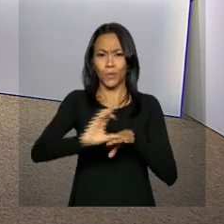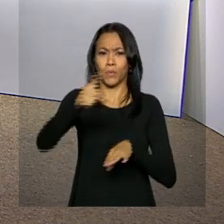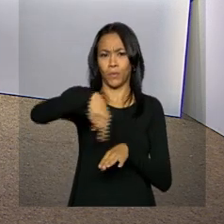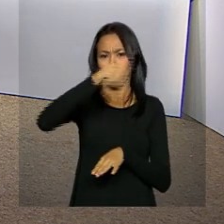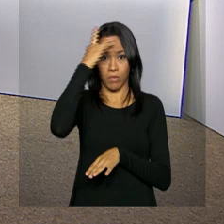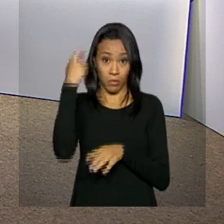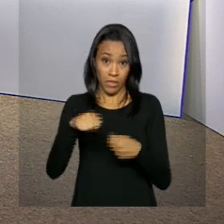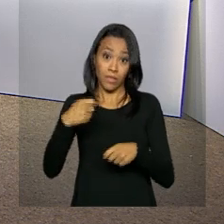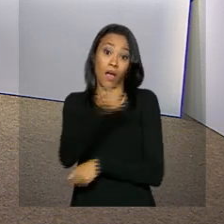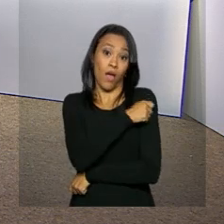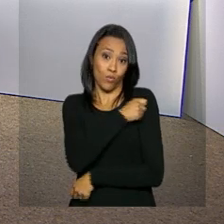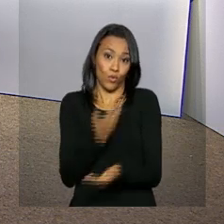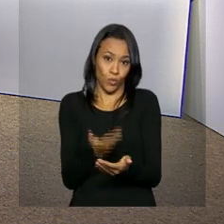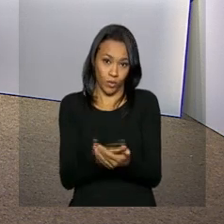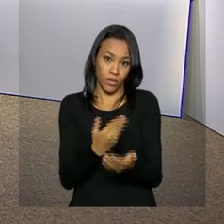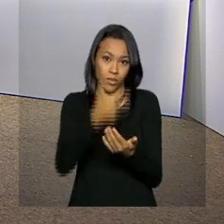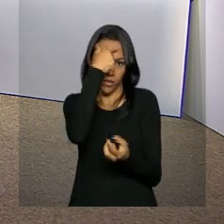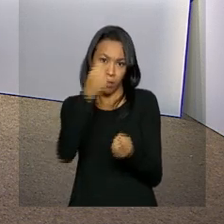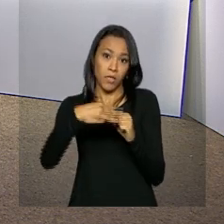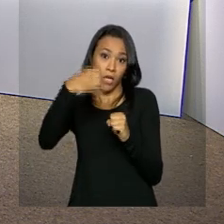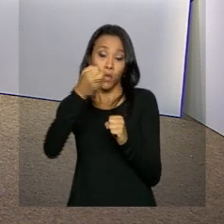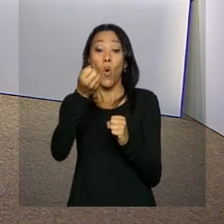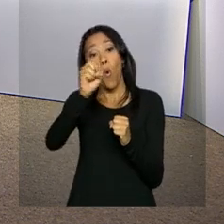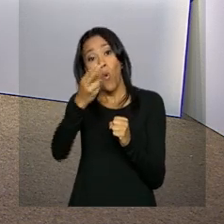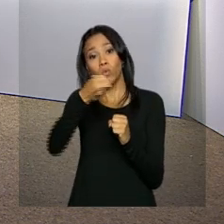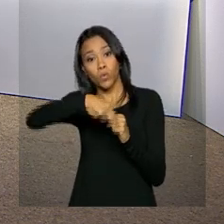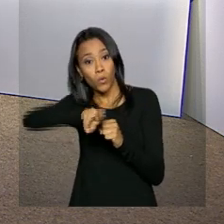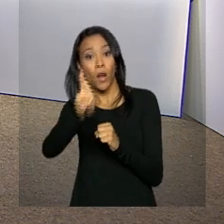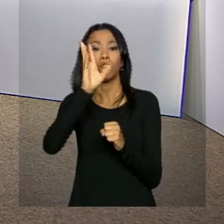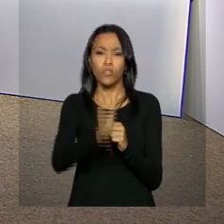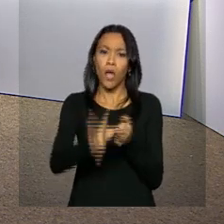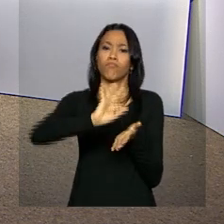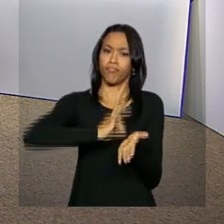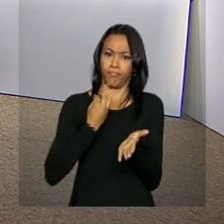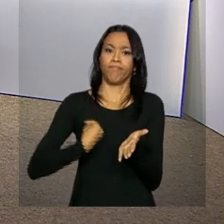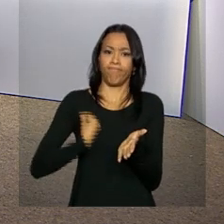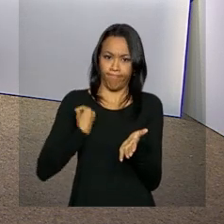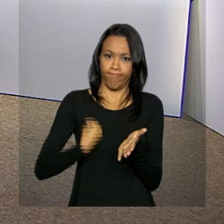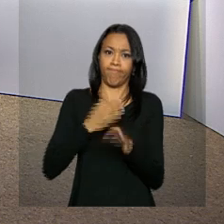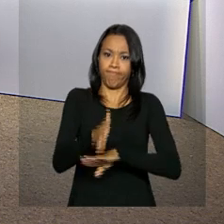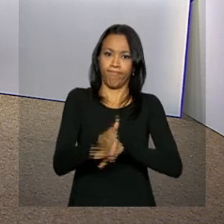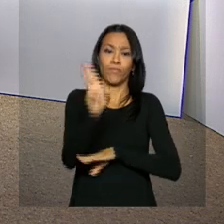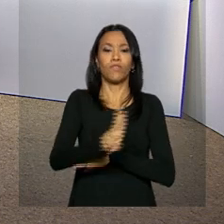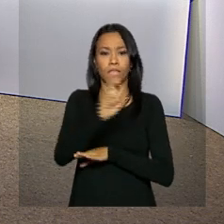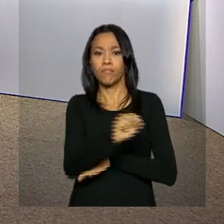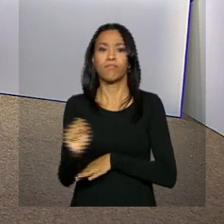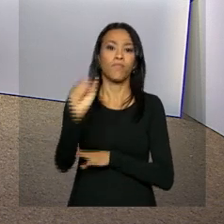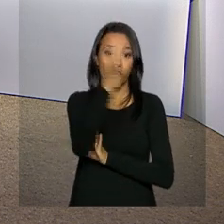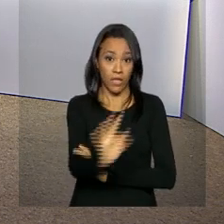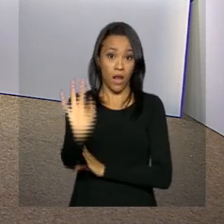estudantes devem ser alunos de graduação de Mestrado ou de doutorado com matrículas ativas nas universidades federais